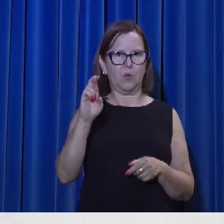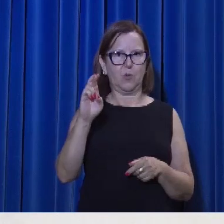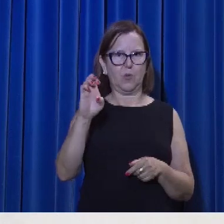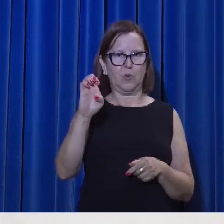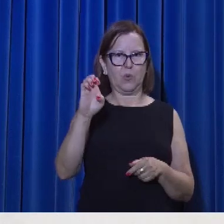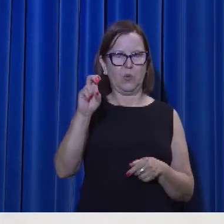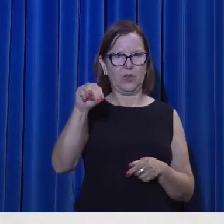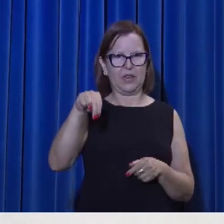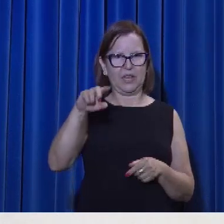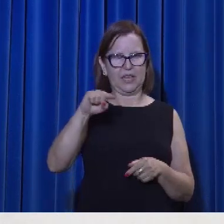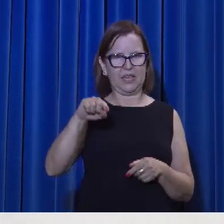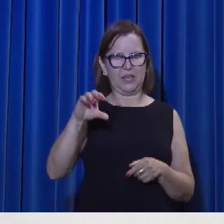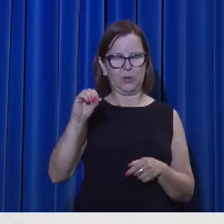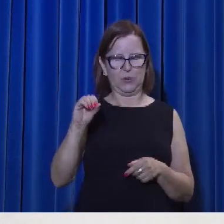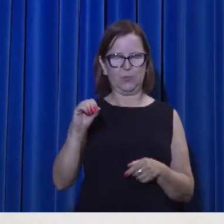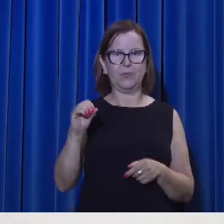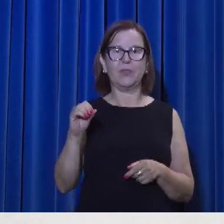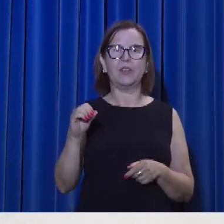e ele conta uma história engraçada,